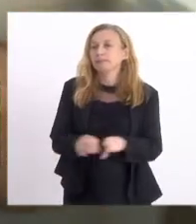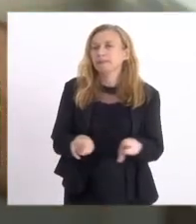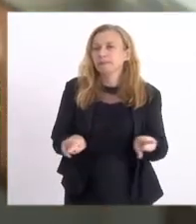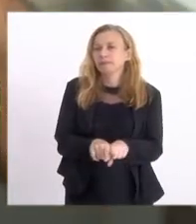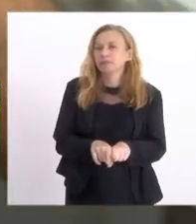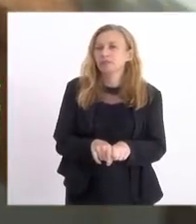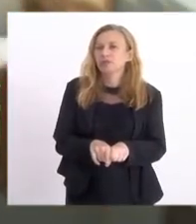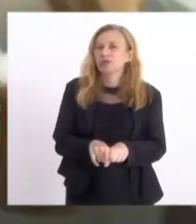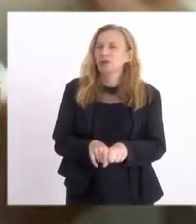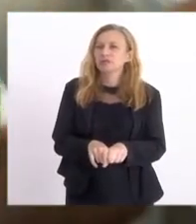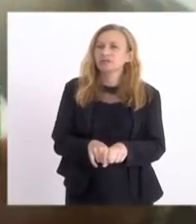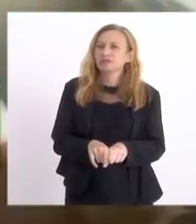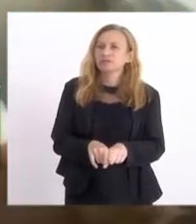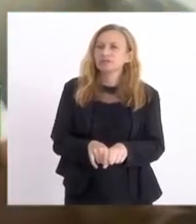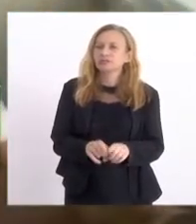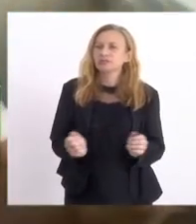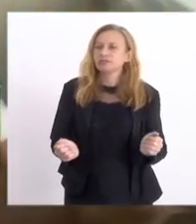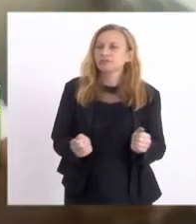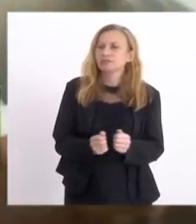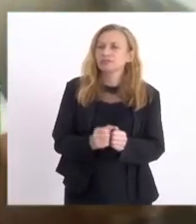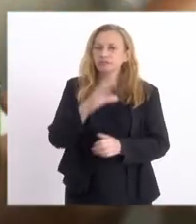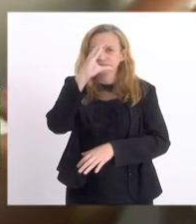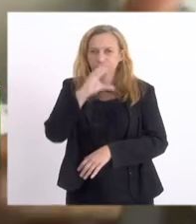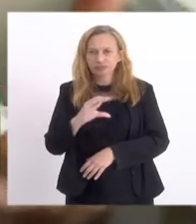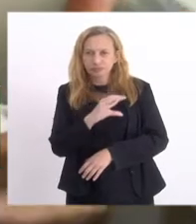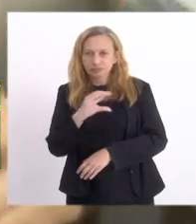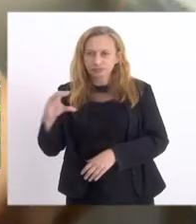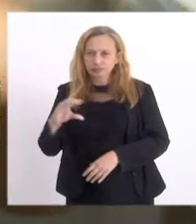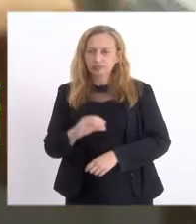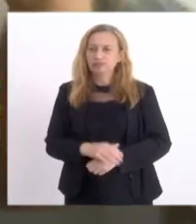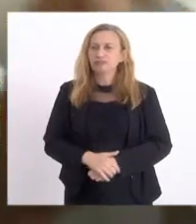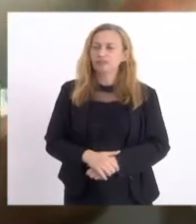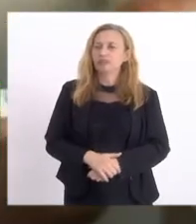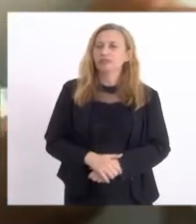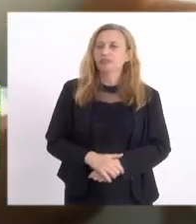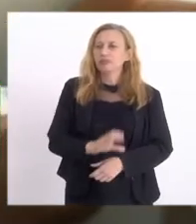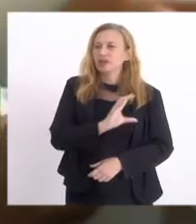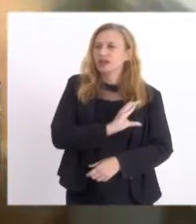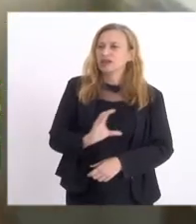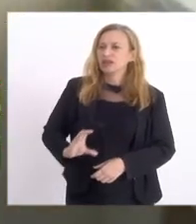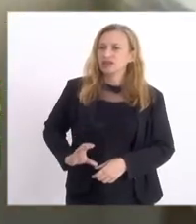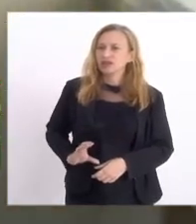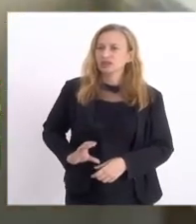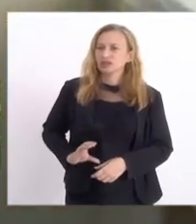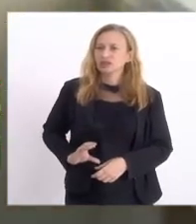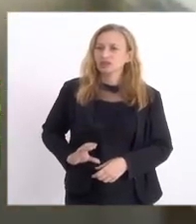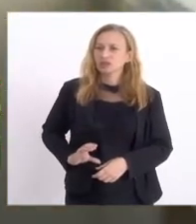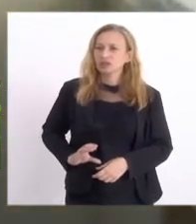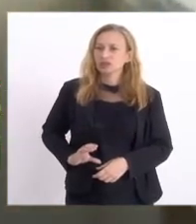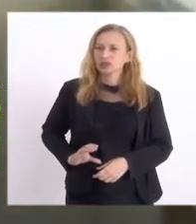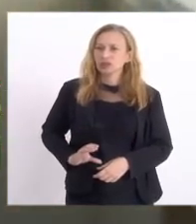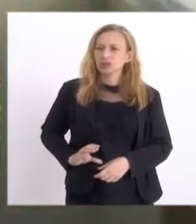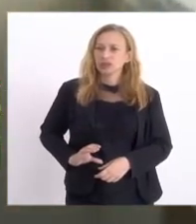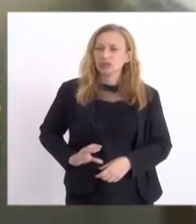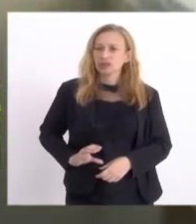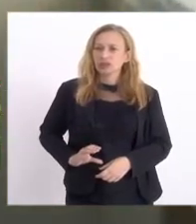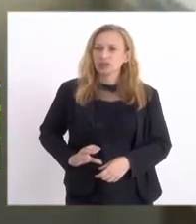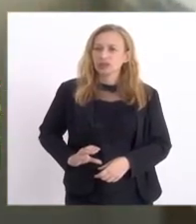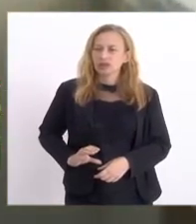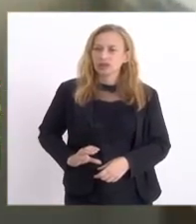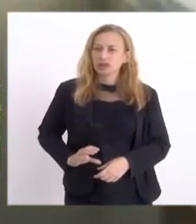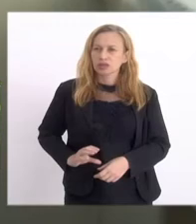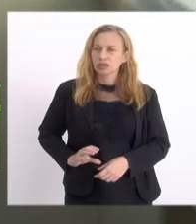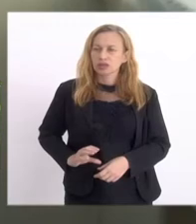com o catolicismo, né? Então, Cristo está presente. Lá não está exercendo